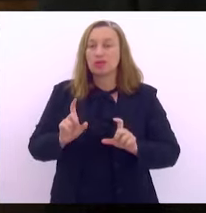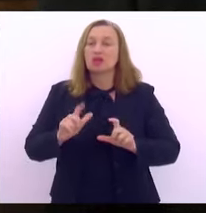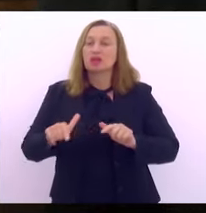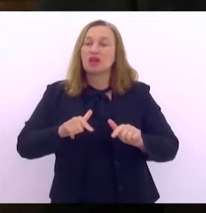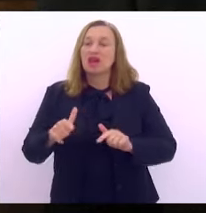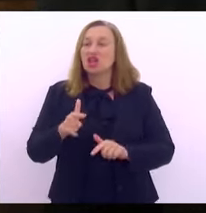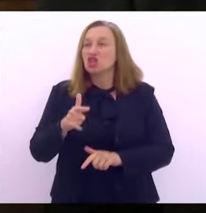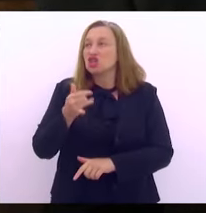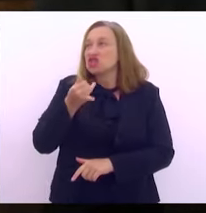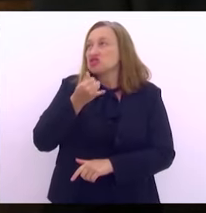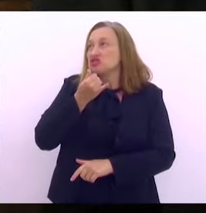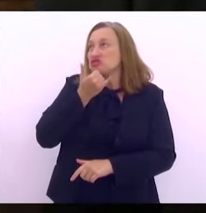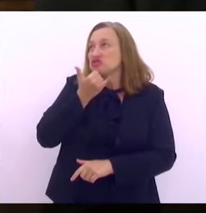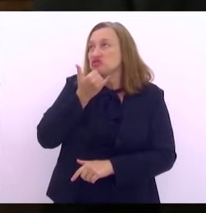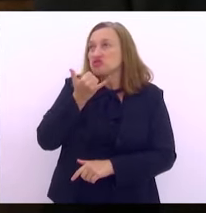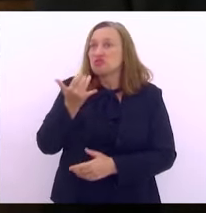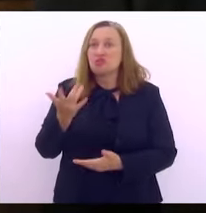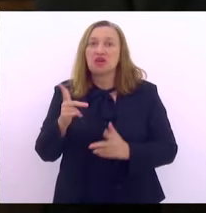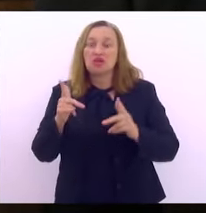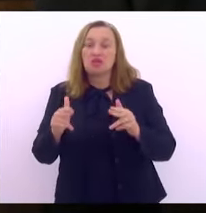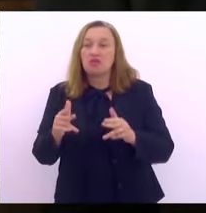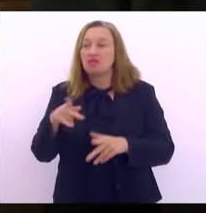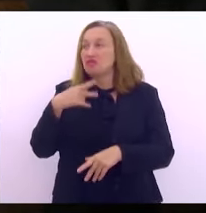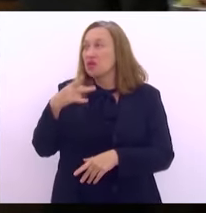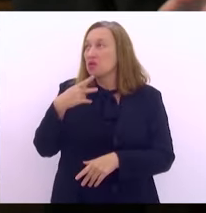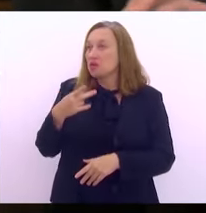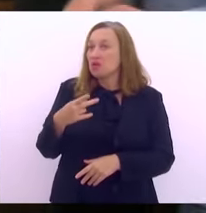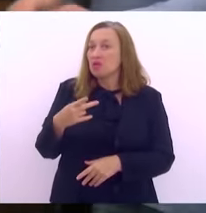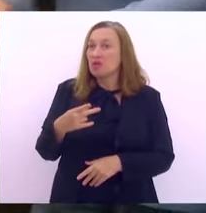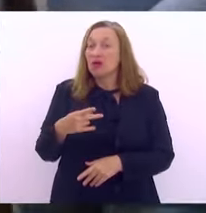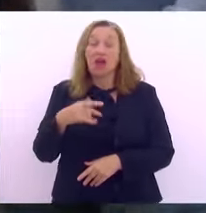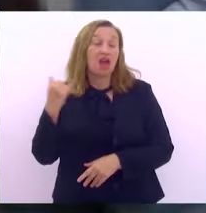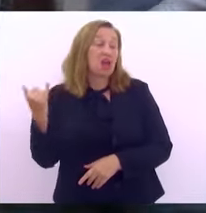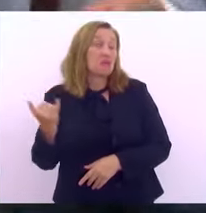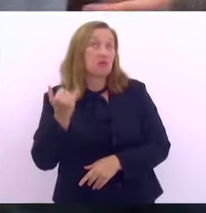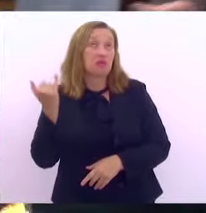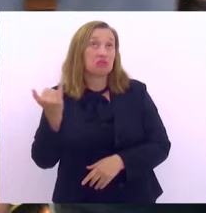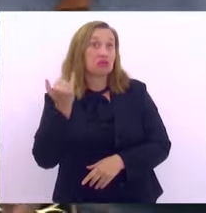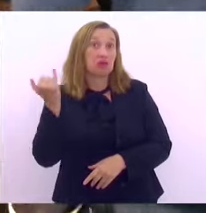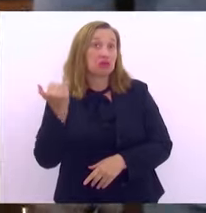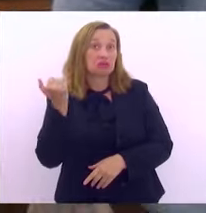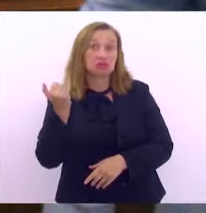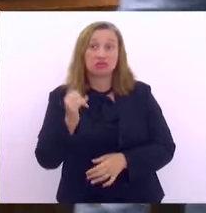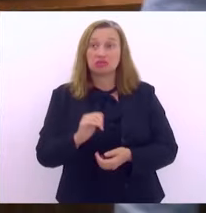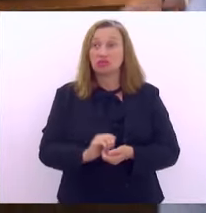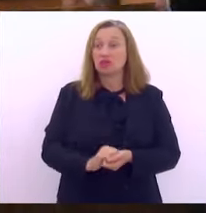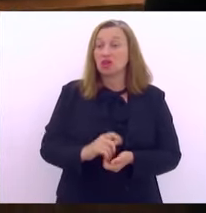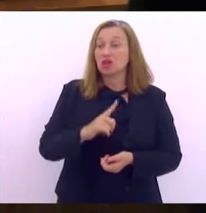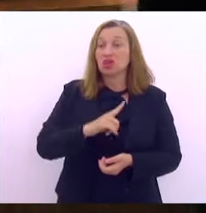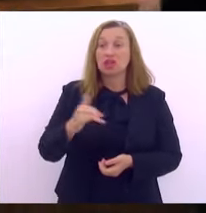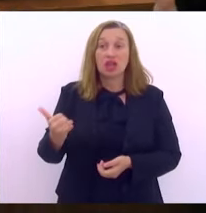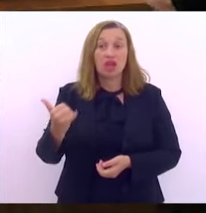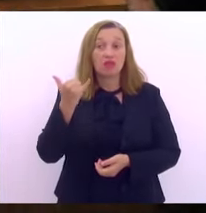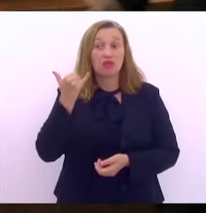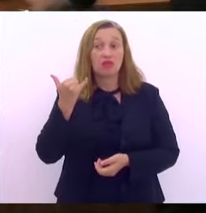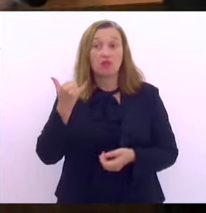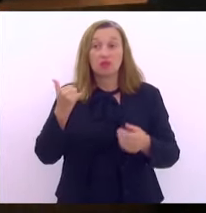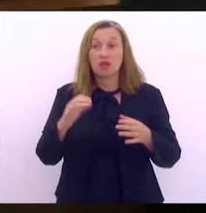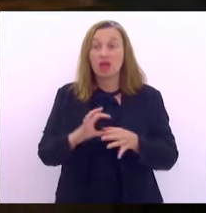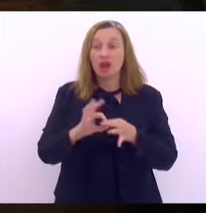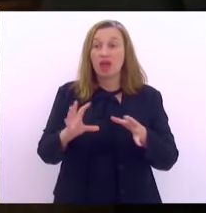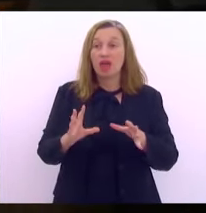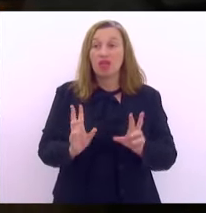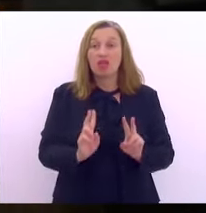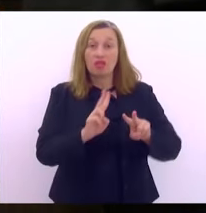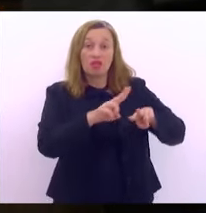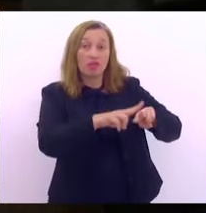desculpa estapafúrdia como aquela, de que é importante ter telefones abertos dentro da cadeia